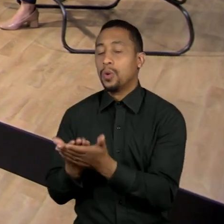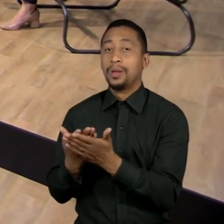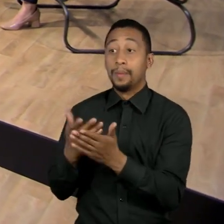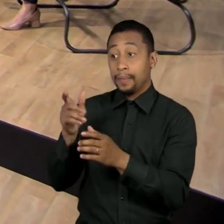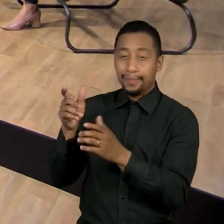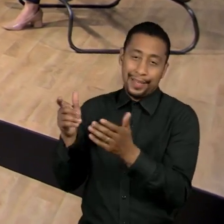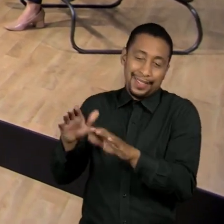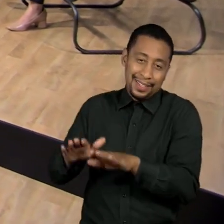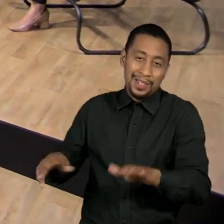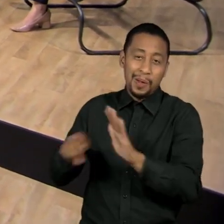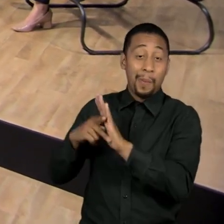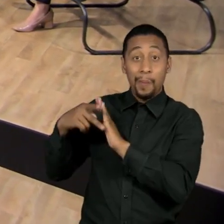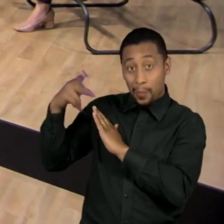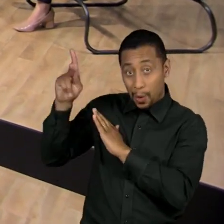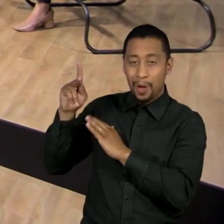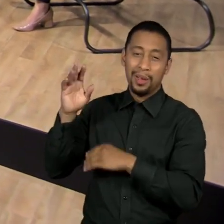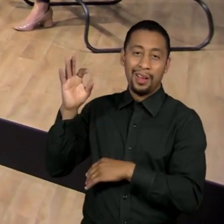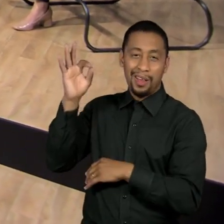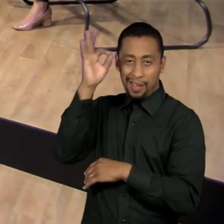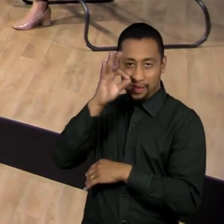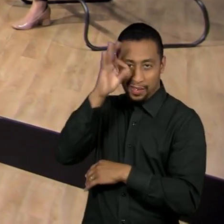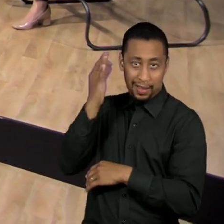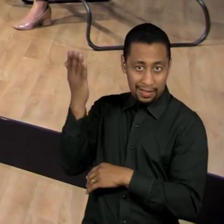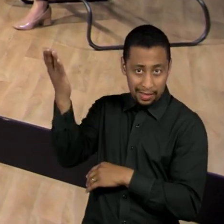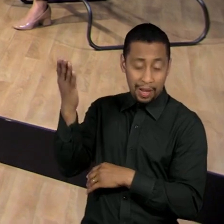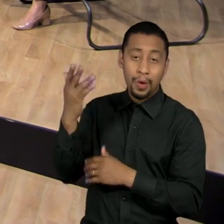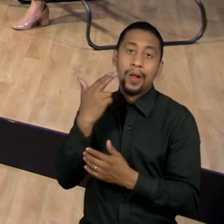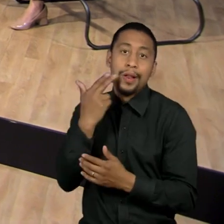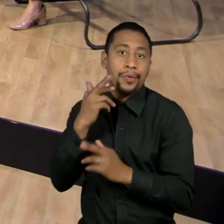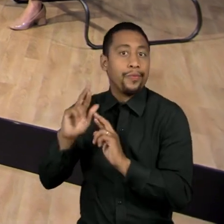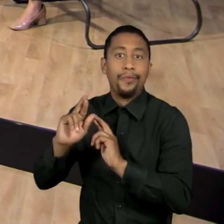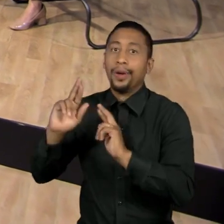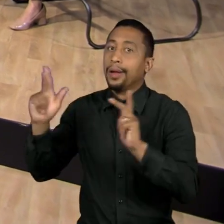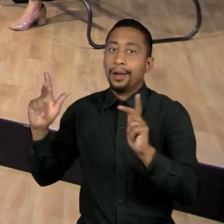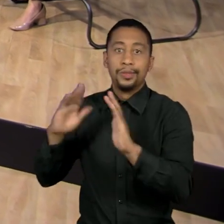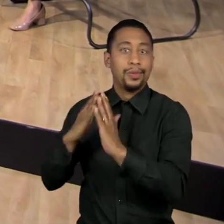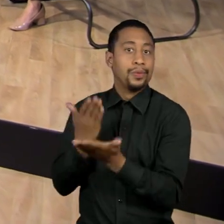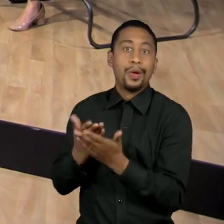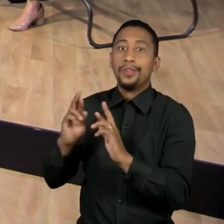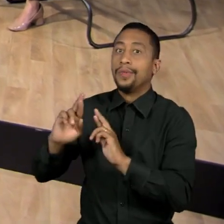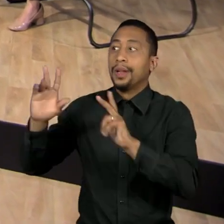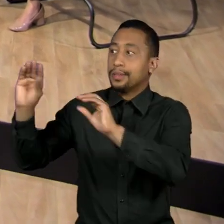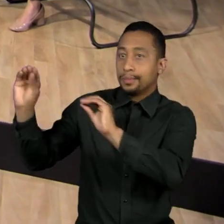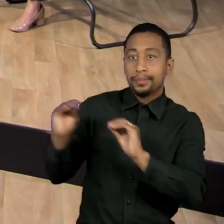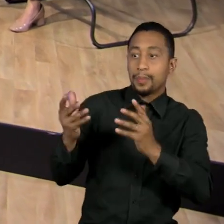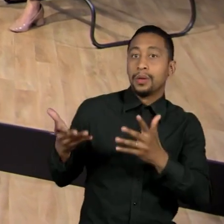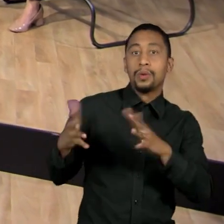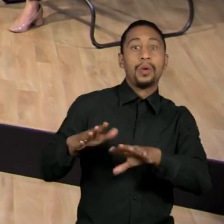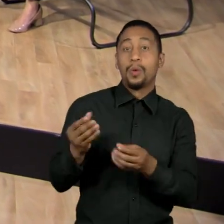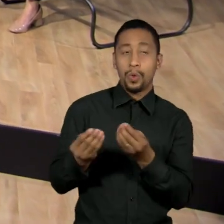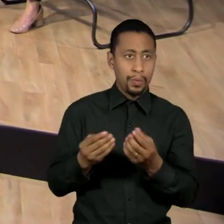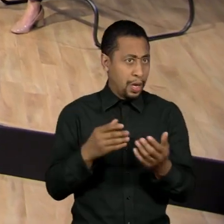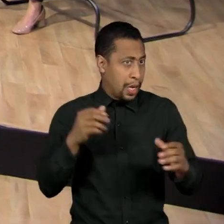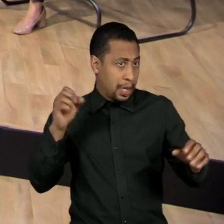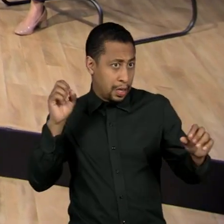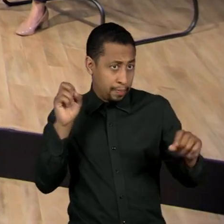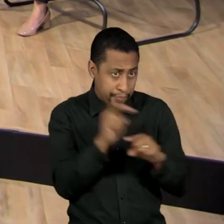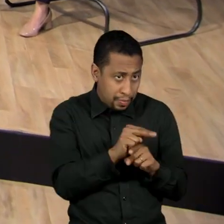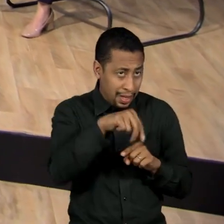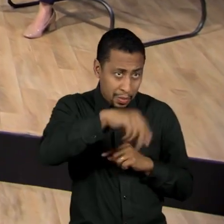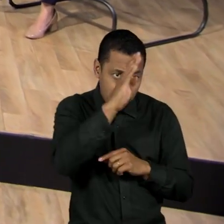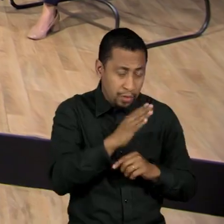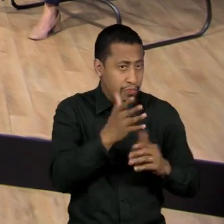países, acesso à educação logo na chegada. Isso é um fator fundamental de integração e de acesso a